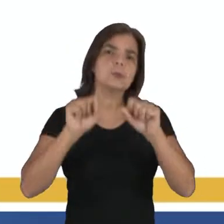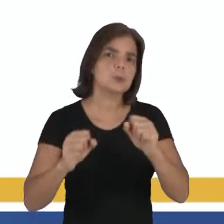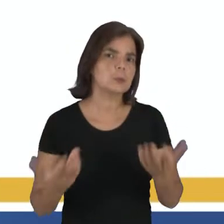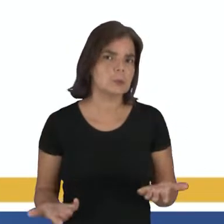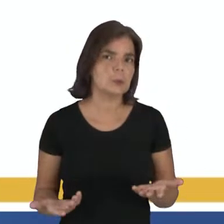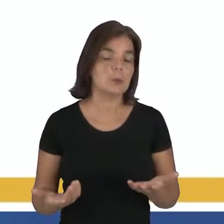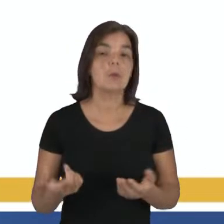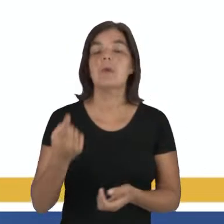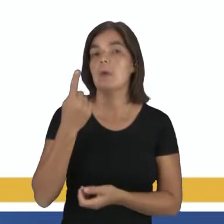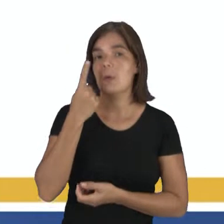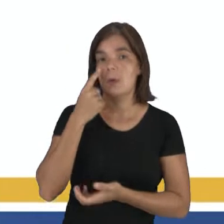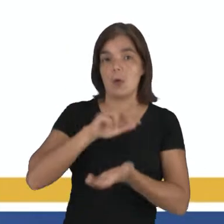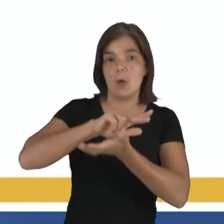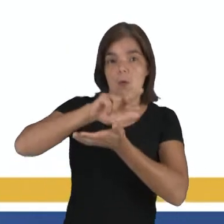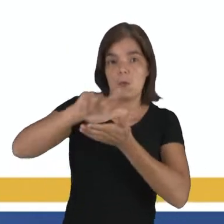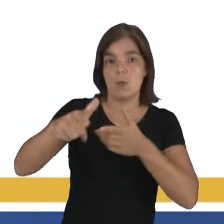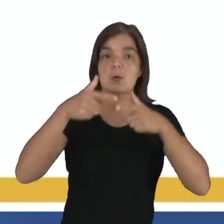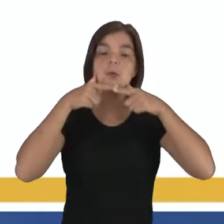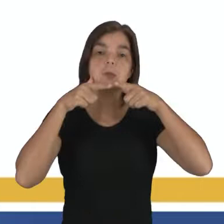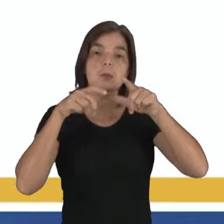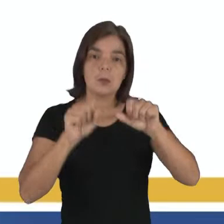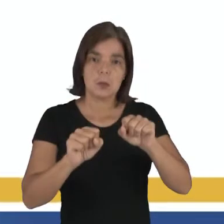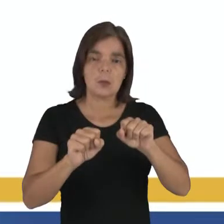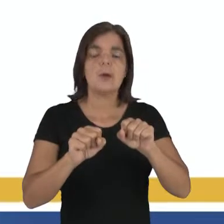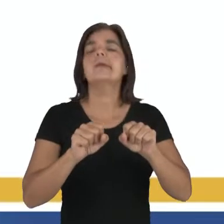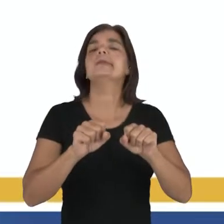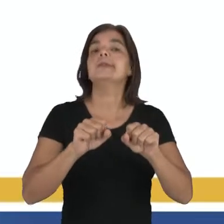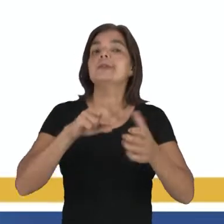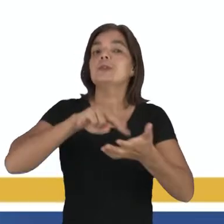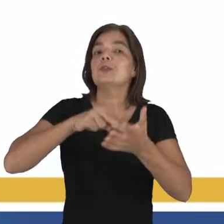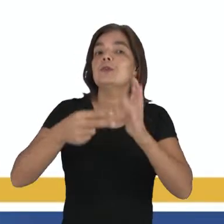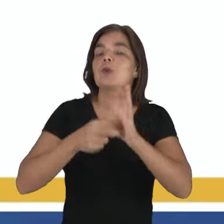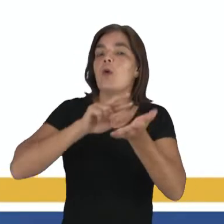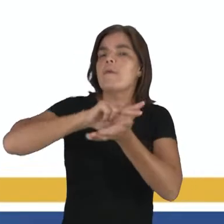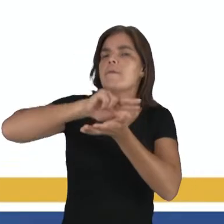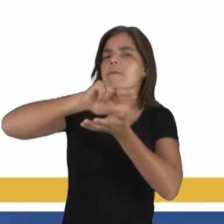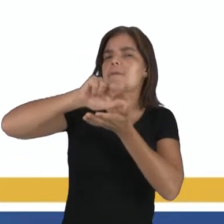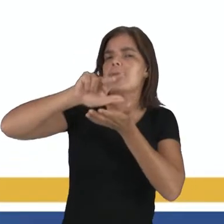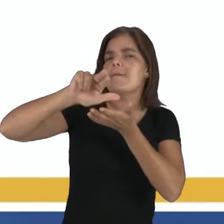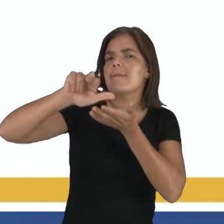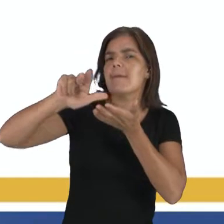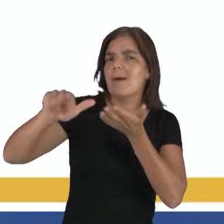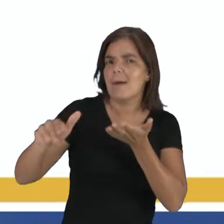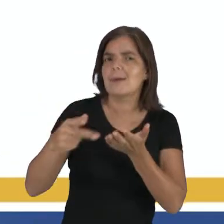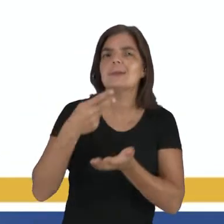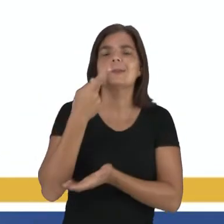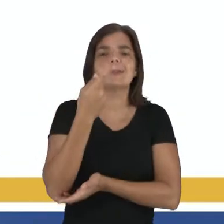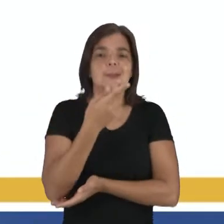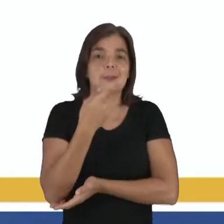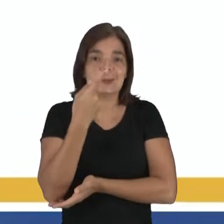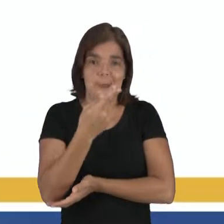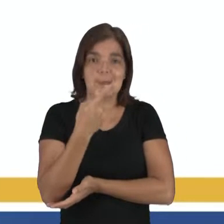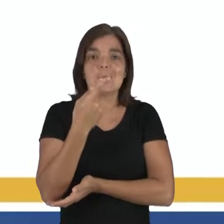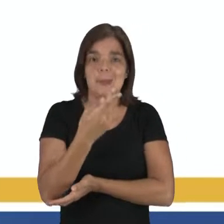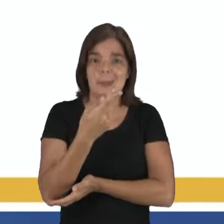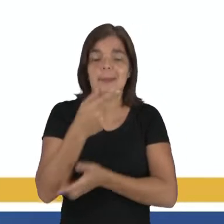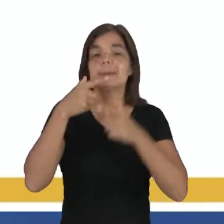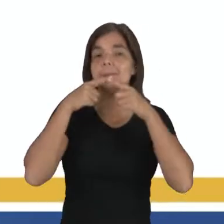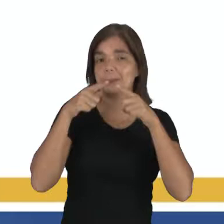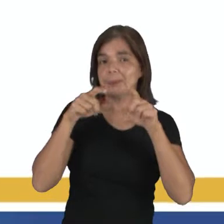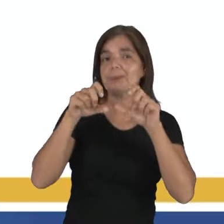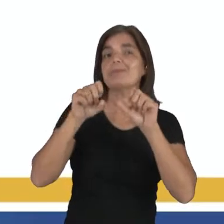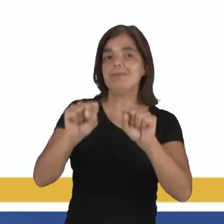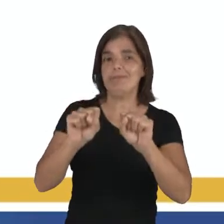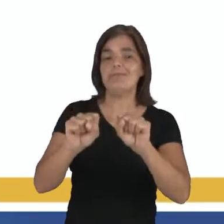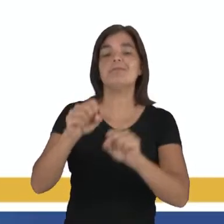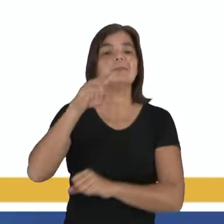linguística? Gente, a variação linguística, variação, diversas formas de falar na nossa linguagem, na